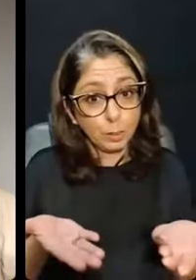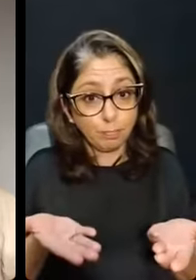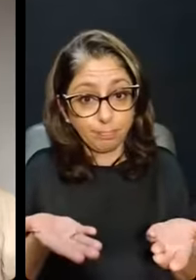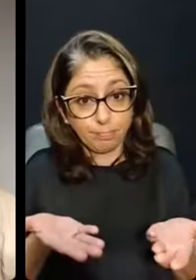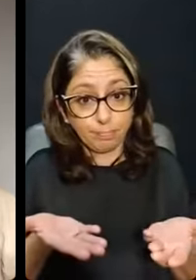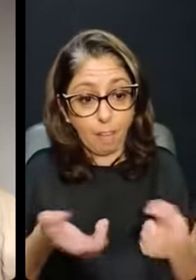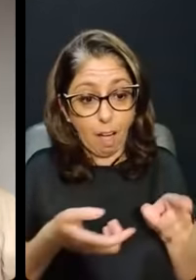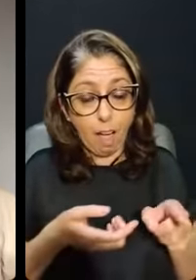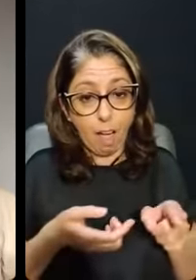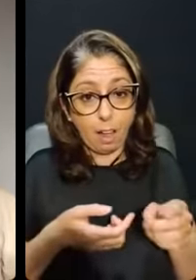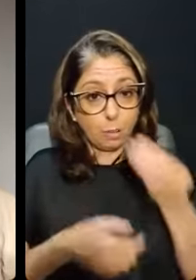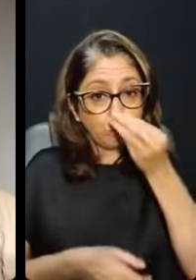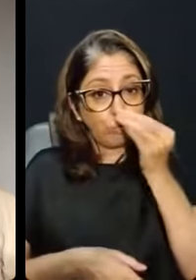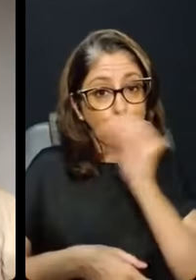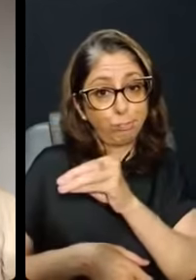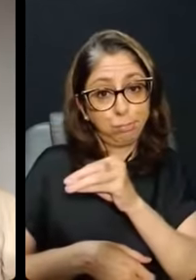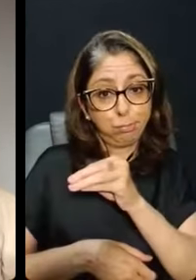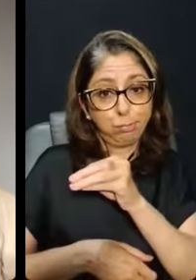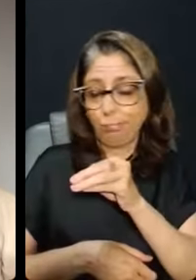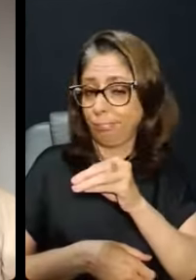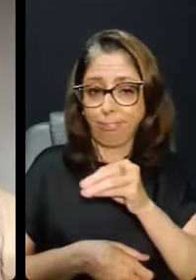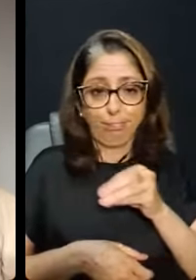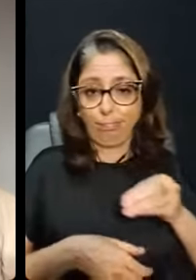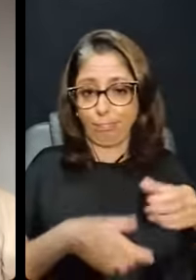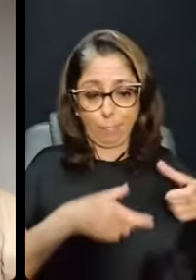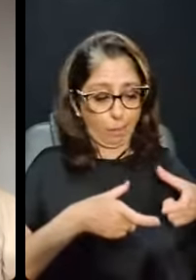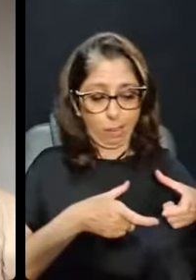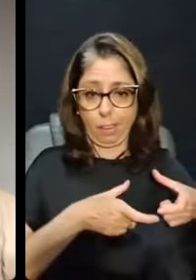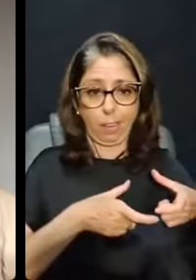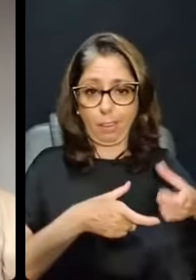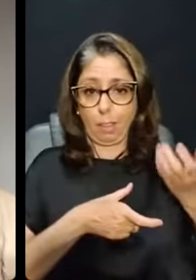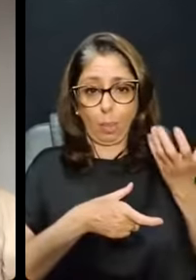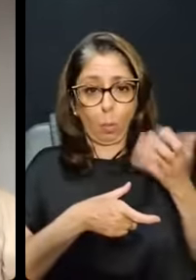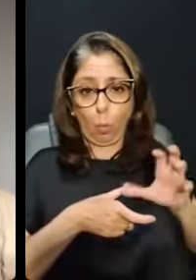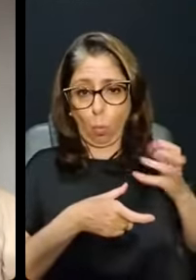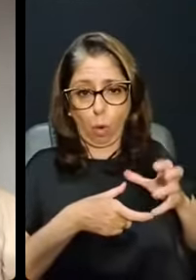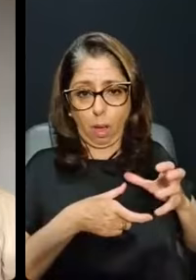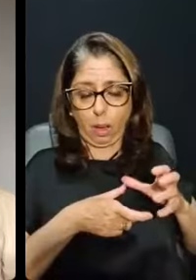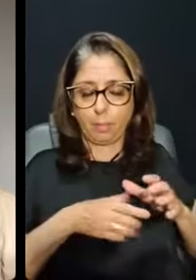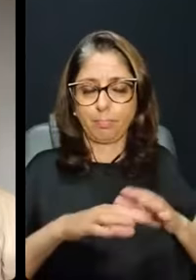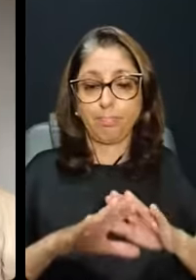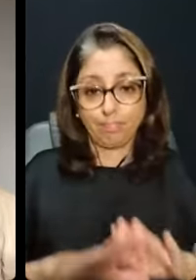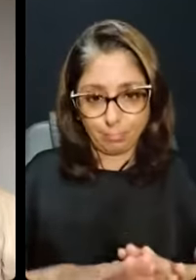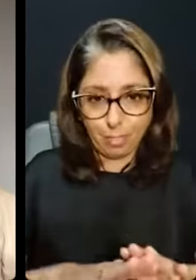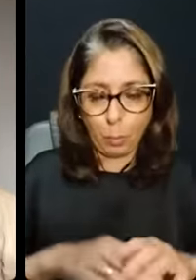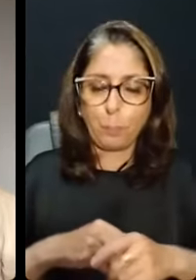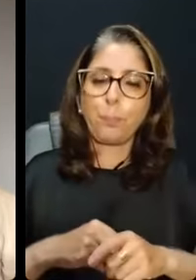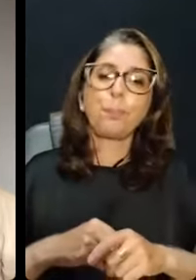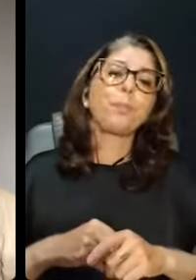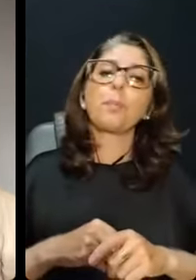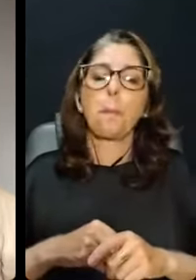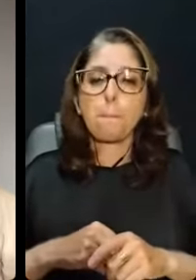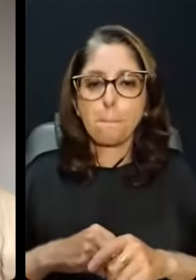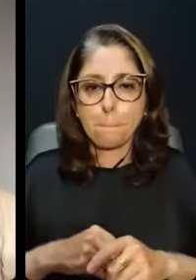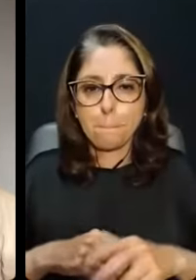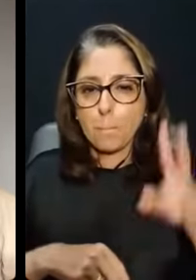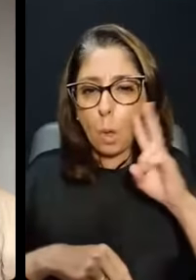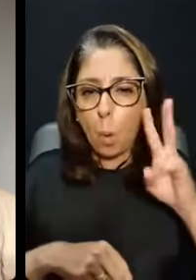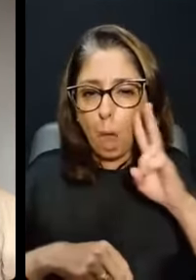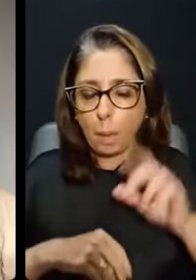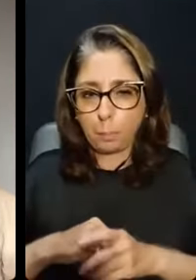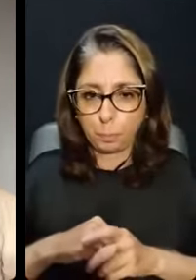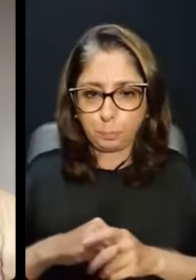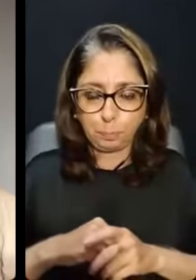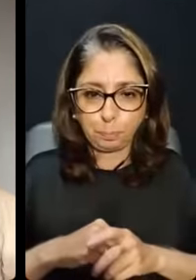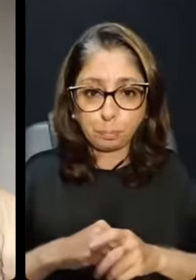buscar uma outra oportunidade. Eu me lembro que na Assembleia Legislativa, a gente teve a